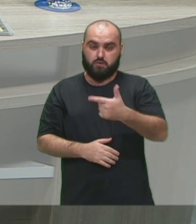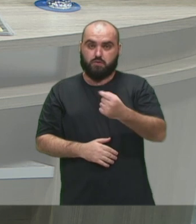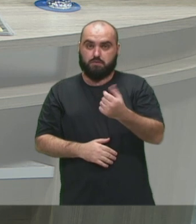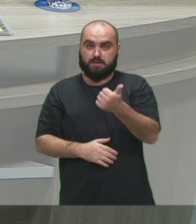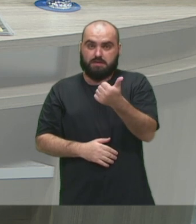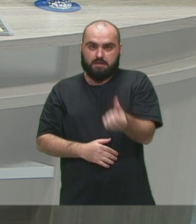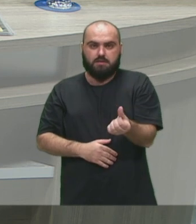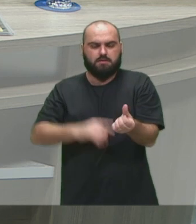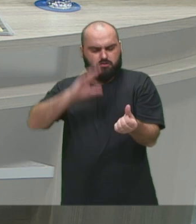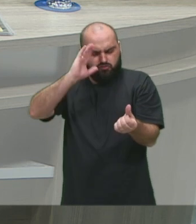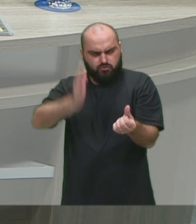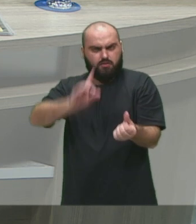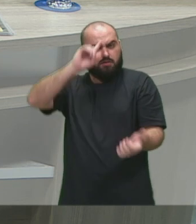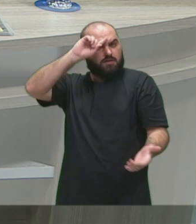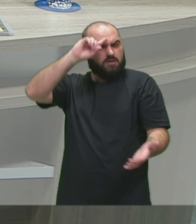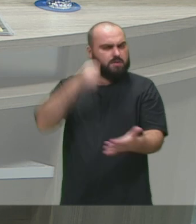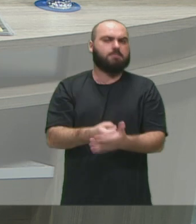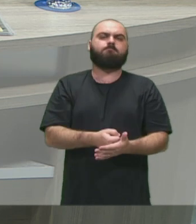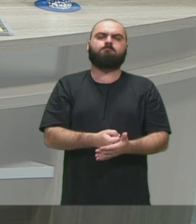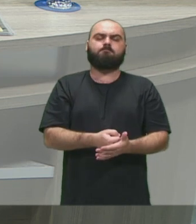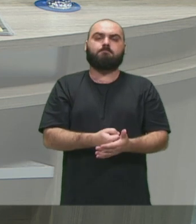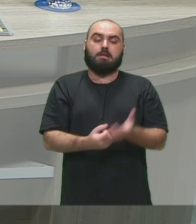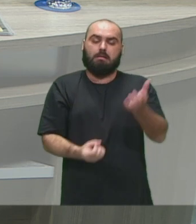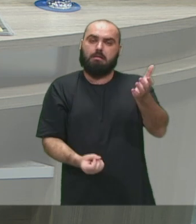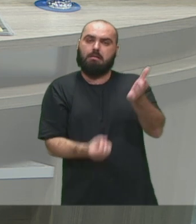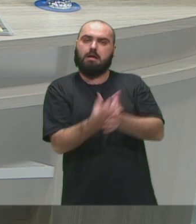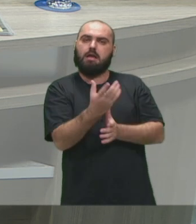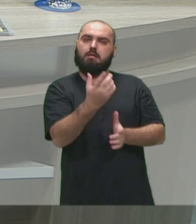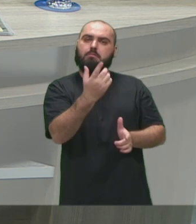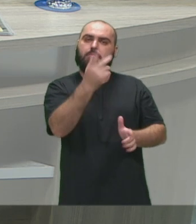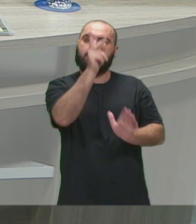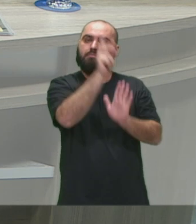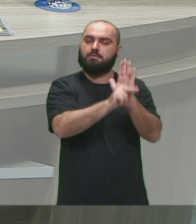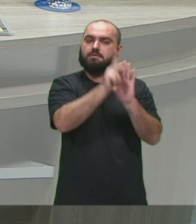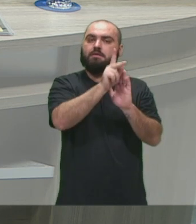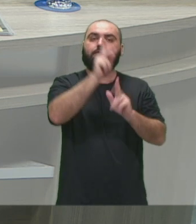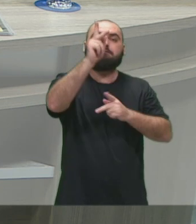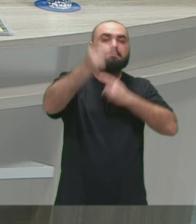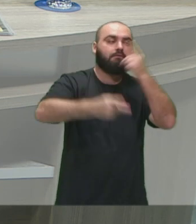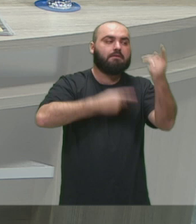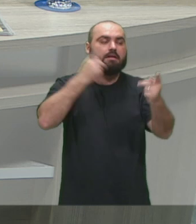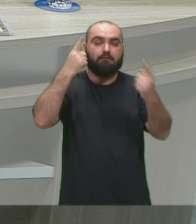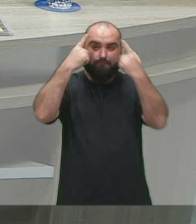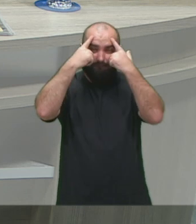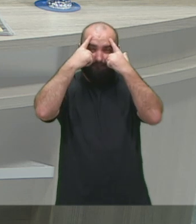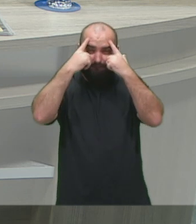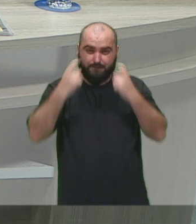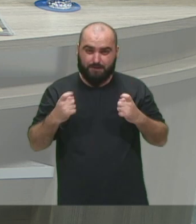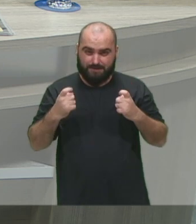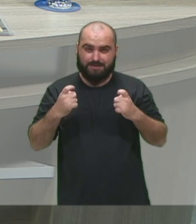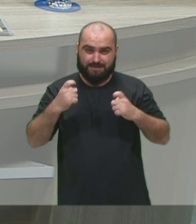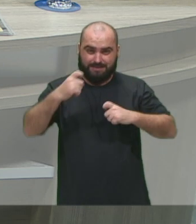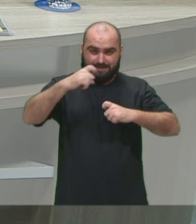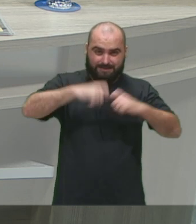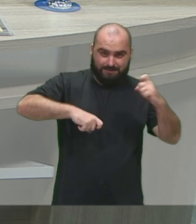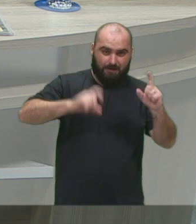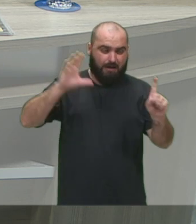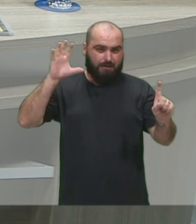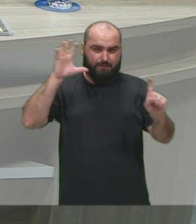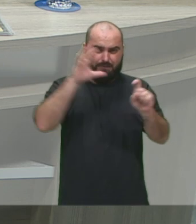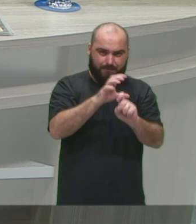2016, decidida a criar um projeto que falasse sobre violência sexual e abuso e violência